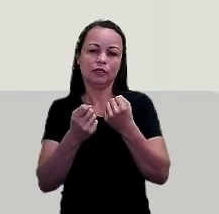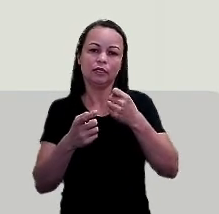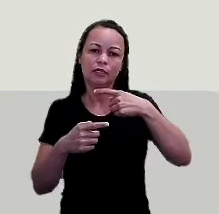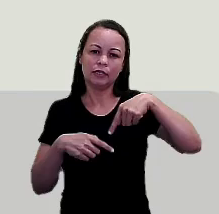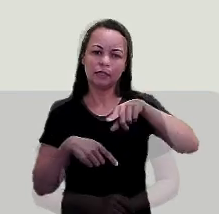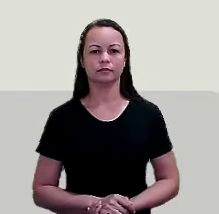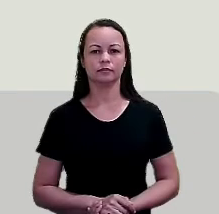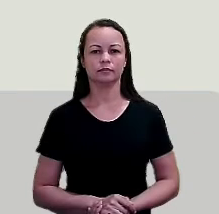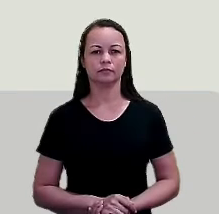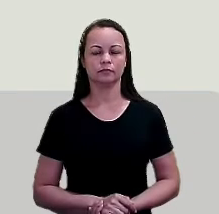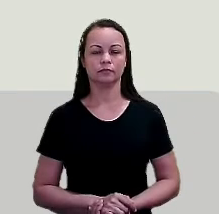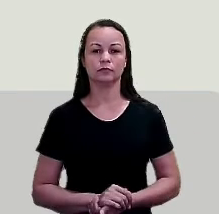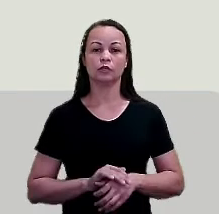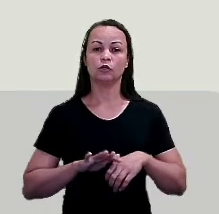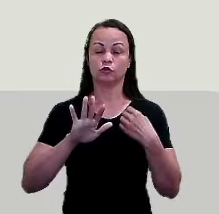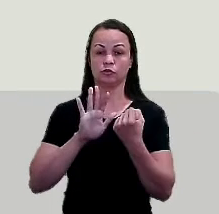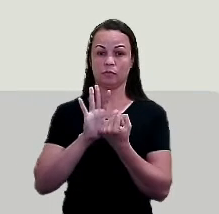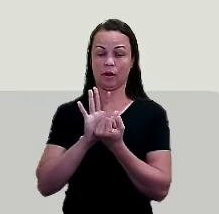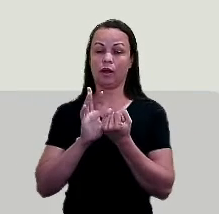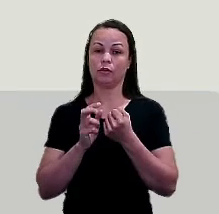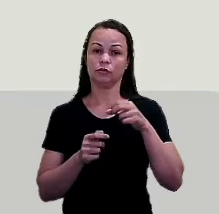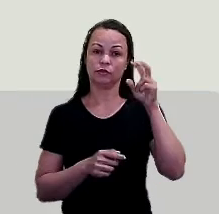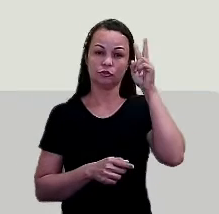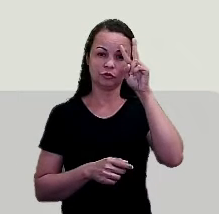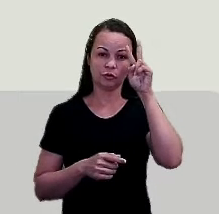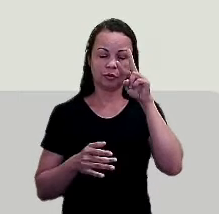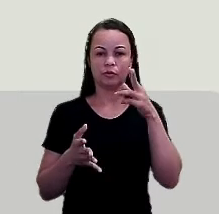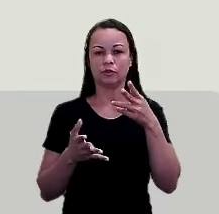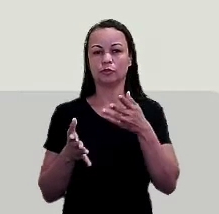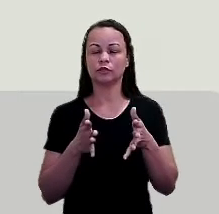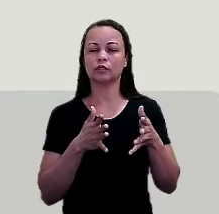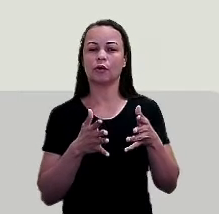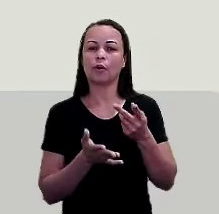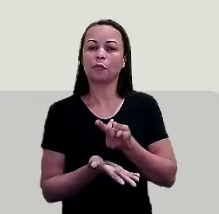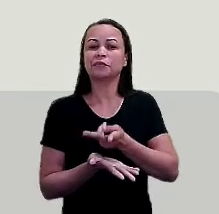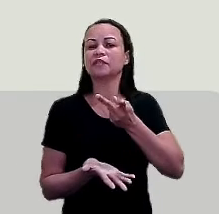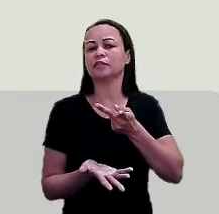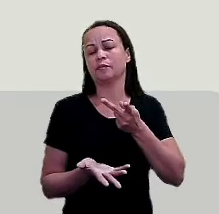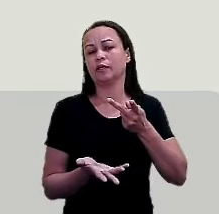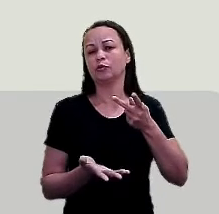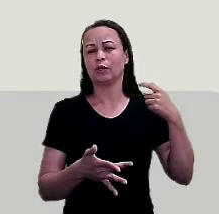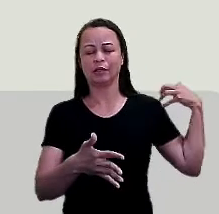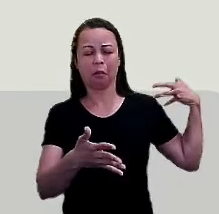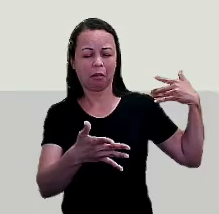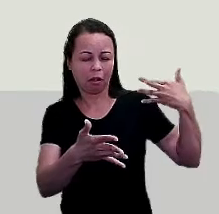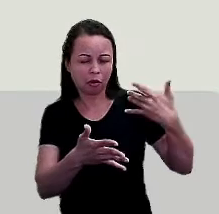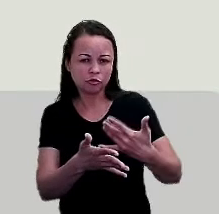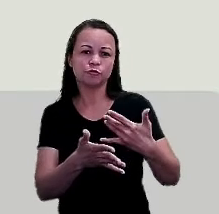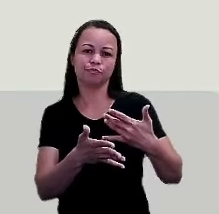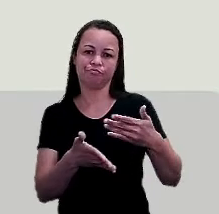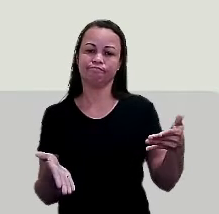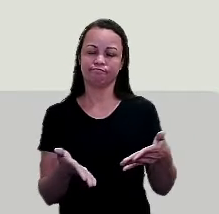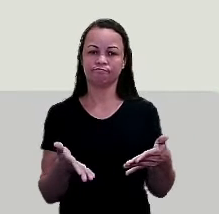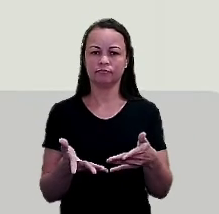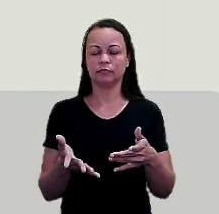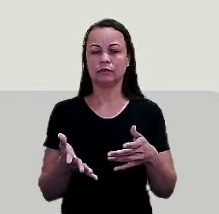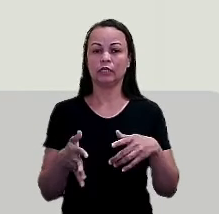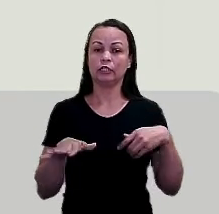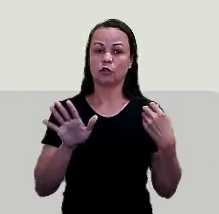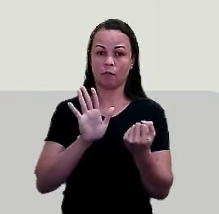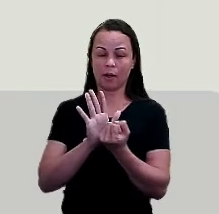e a cidade. Os marcos históricos são os fatos que até hoje persistem na nossa atualidade. Eu vou trazer os